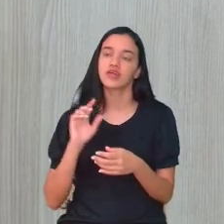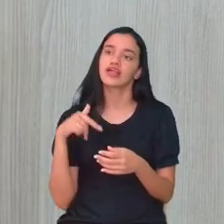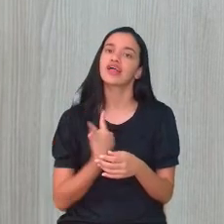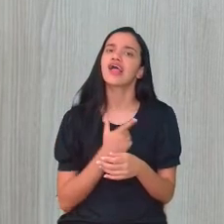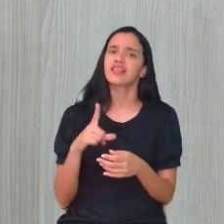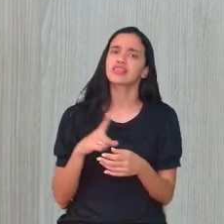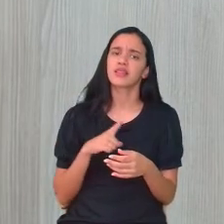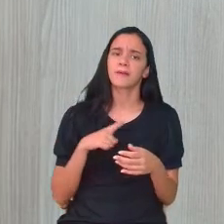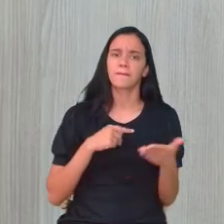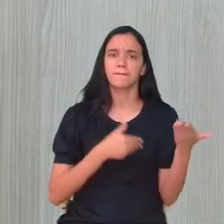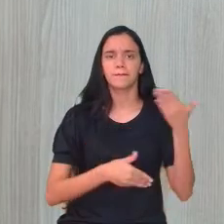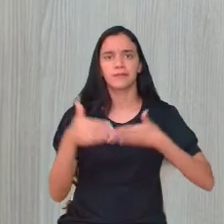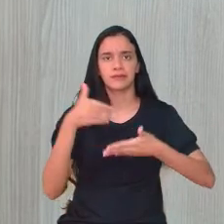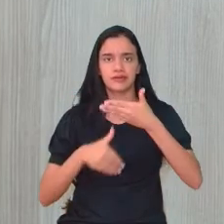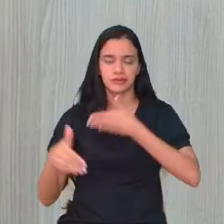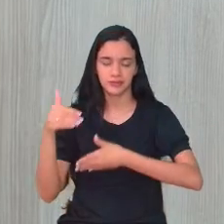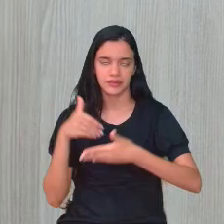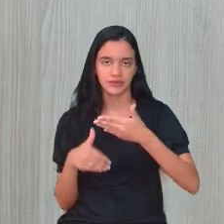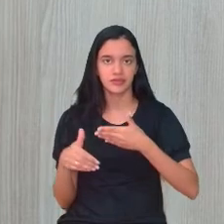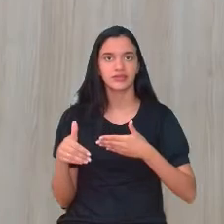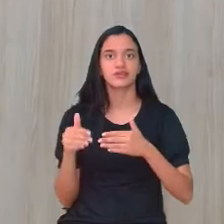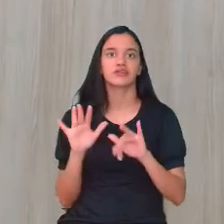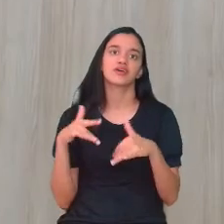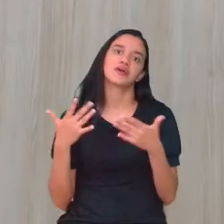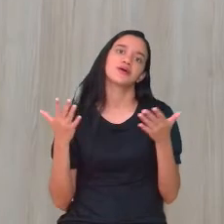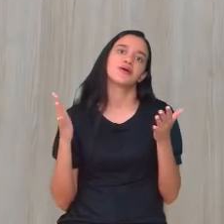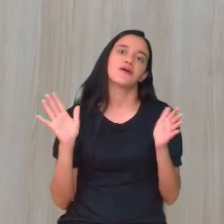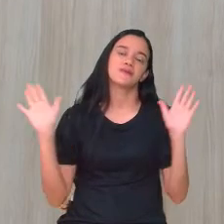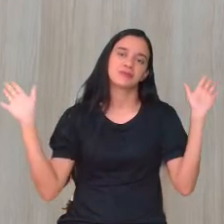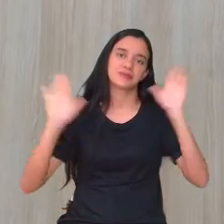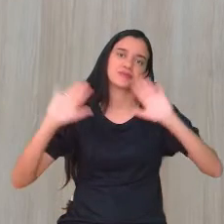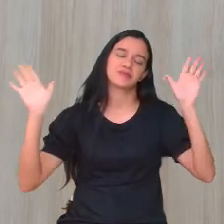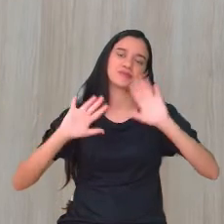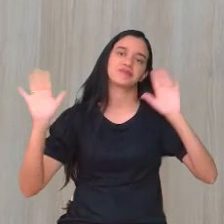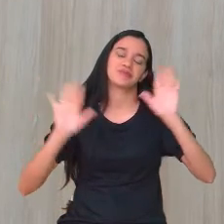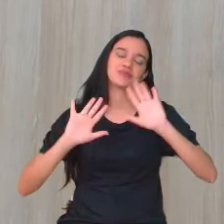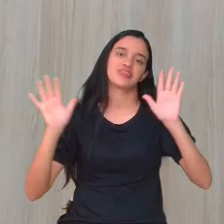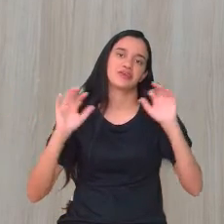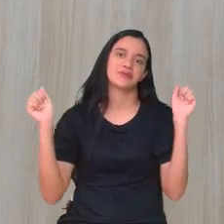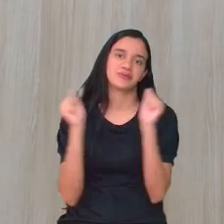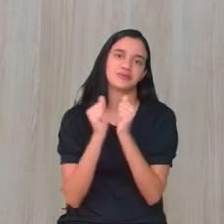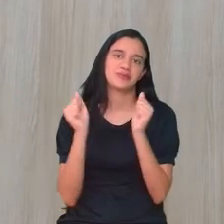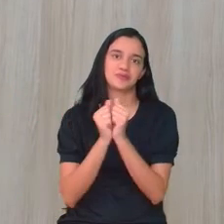ter participação, né? Exatamente. Valeu, professora. Valeu, gente. Tamo